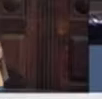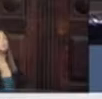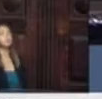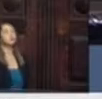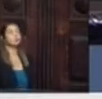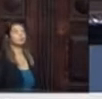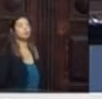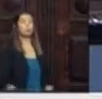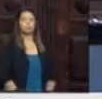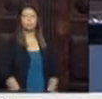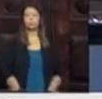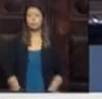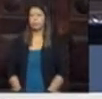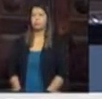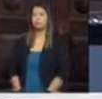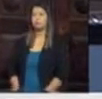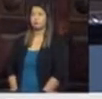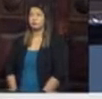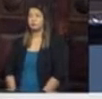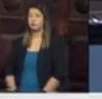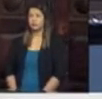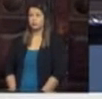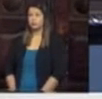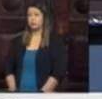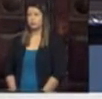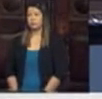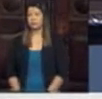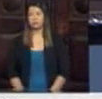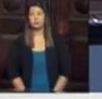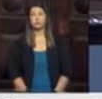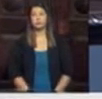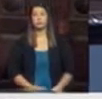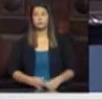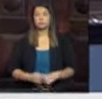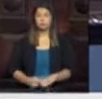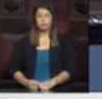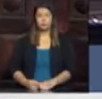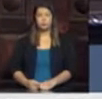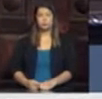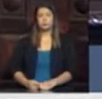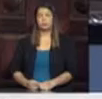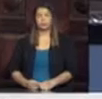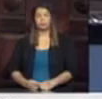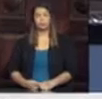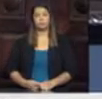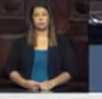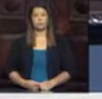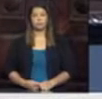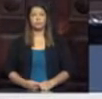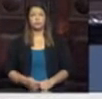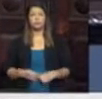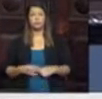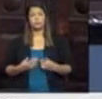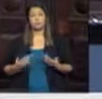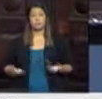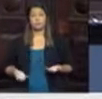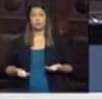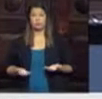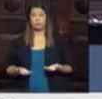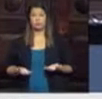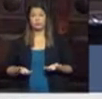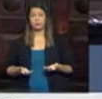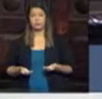70 deputados, fazer essa emenda, que eu garanto que teria